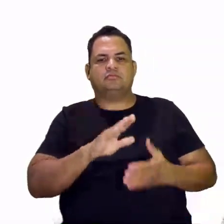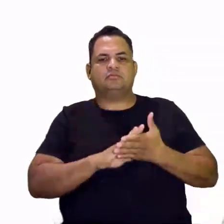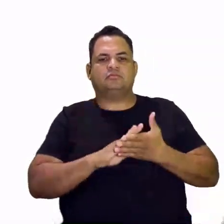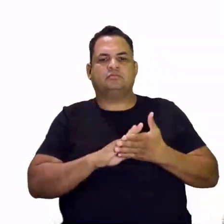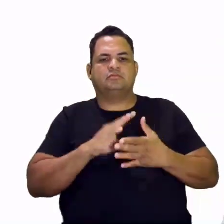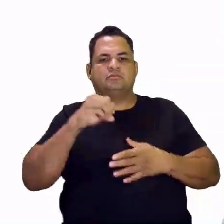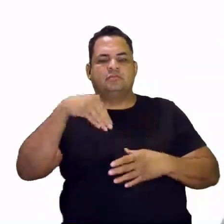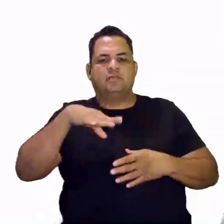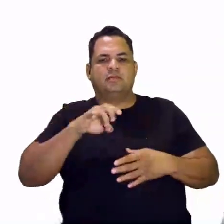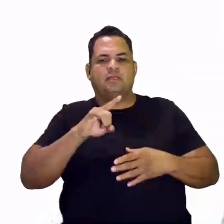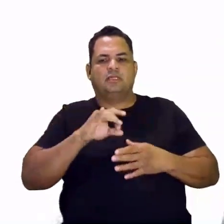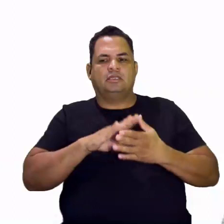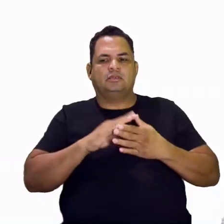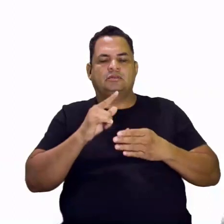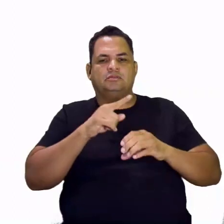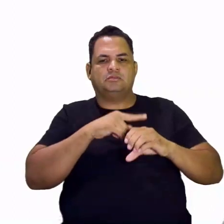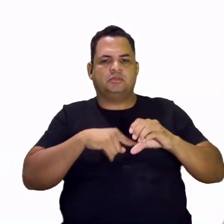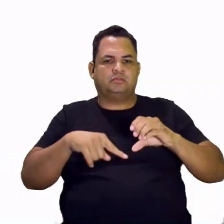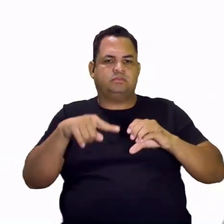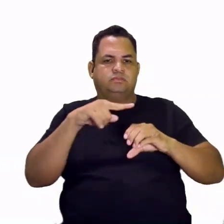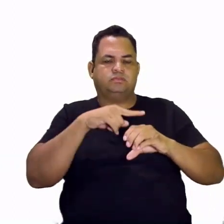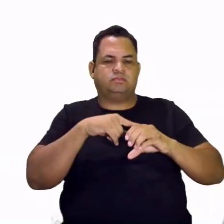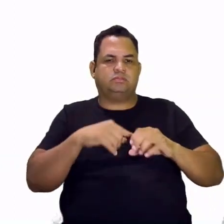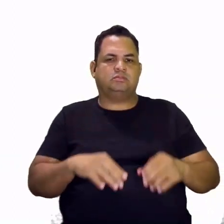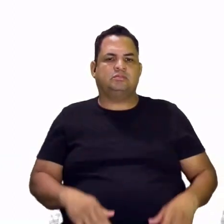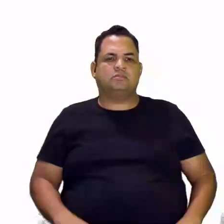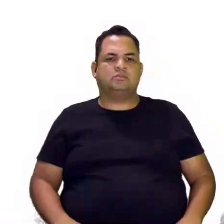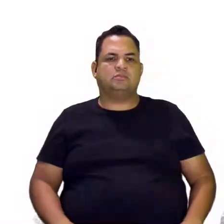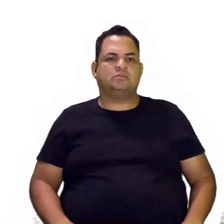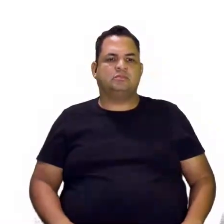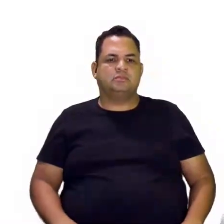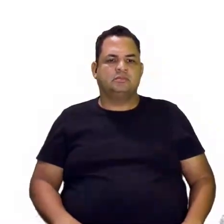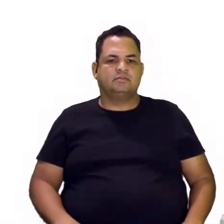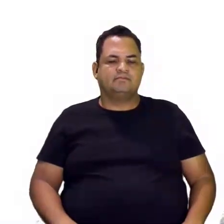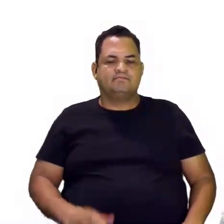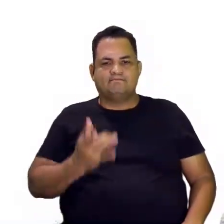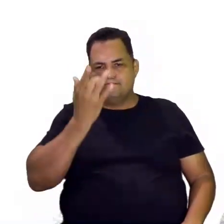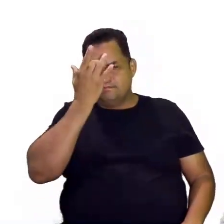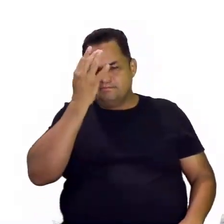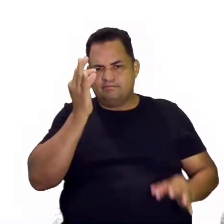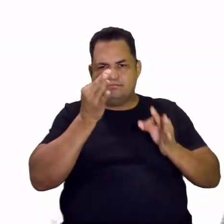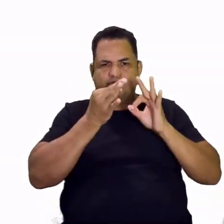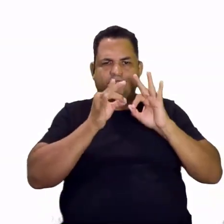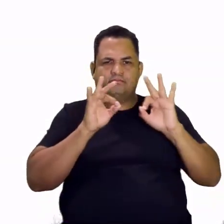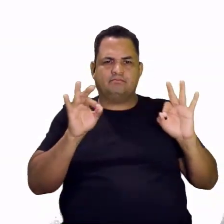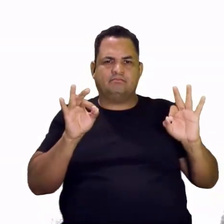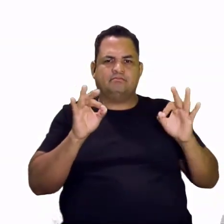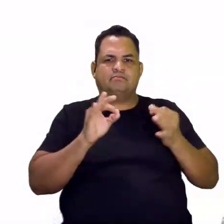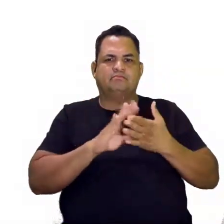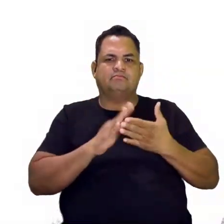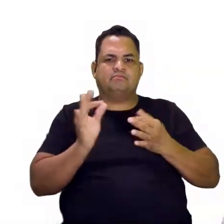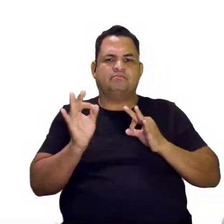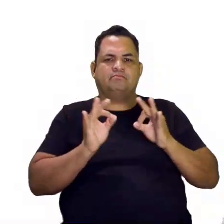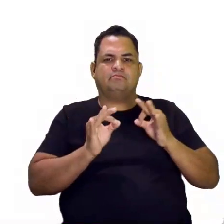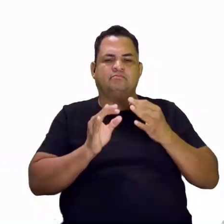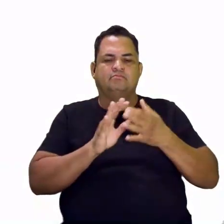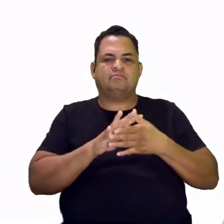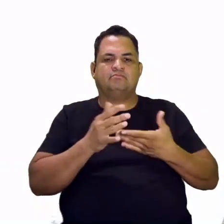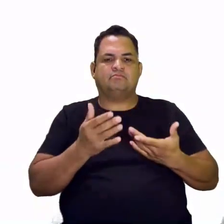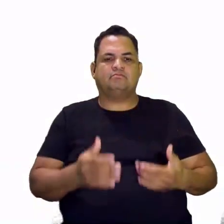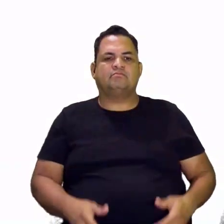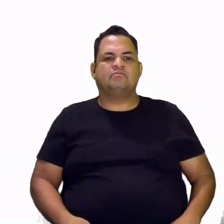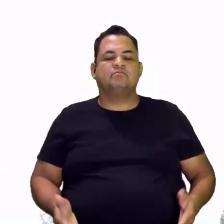a membrana plasmática e os ribossomos, só. Então, é muito fácil, muito simples você trabalhar. Se eu pedir para você fazer uma maquete, é rapidinho,